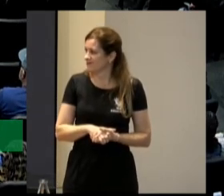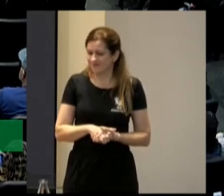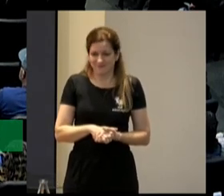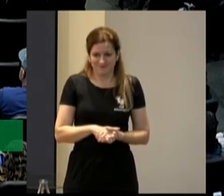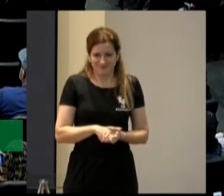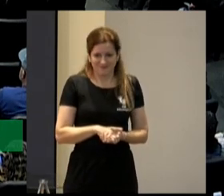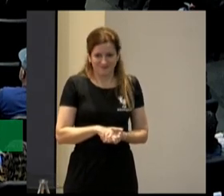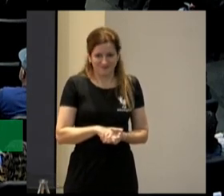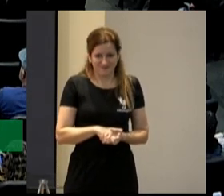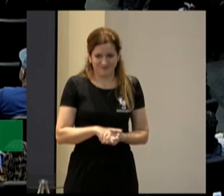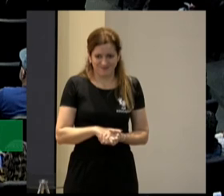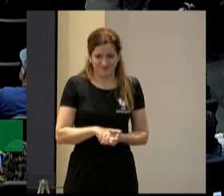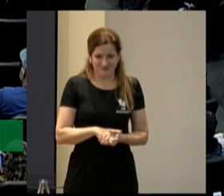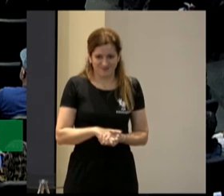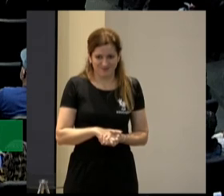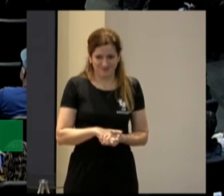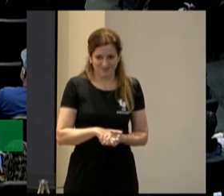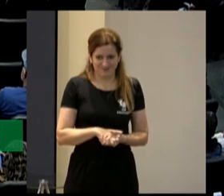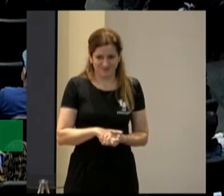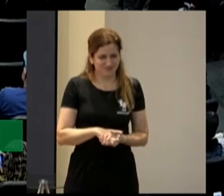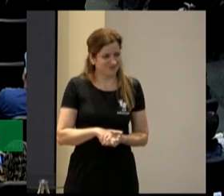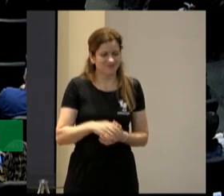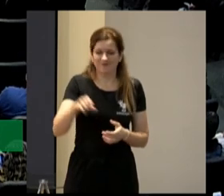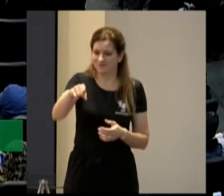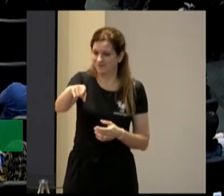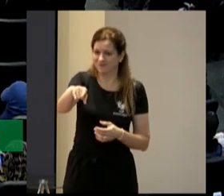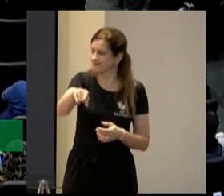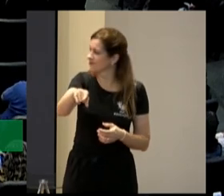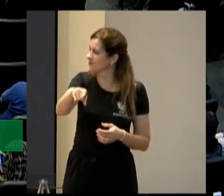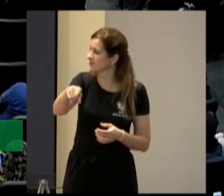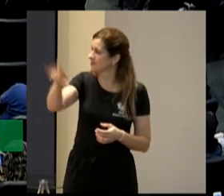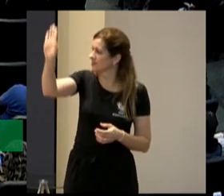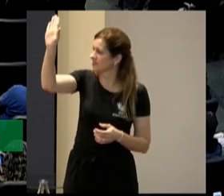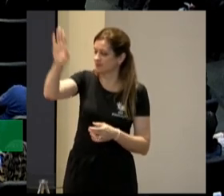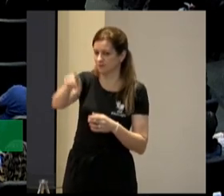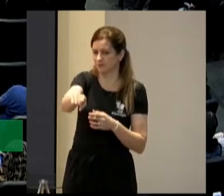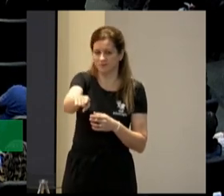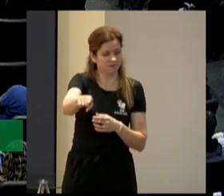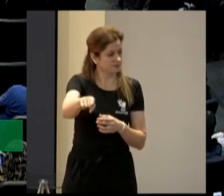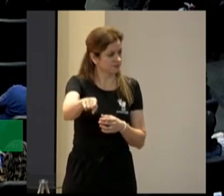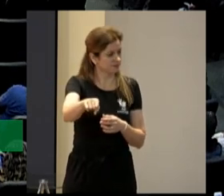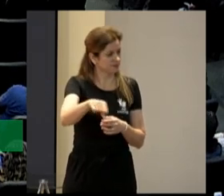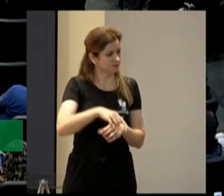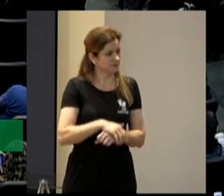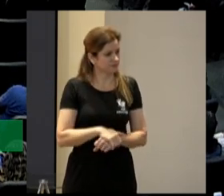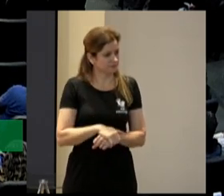Tem mais perguntas aqui? Tem microfone aí, gente?